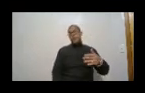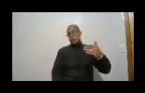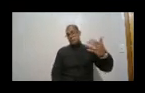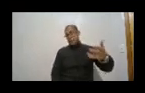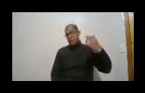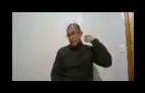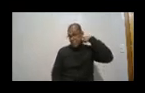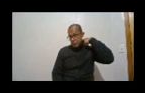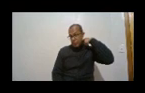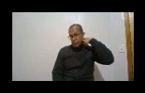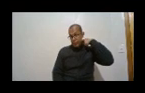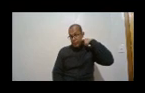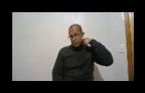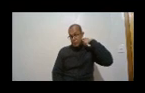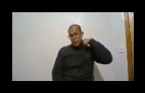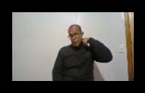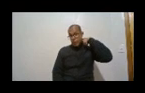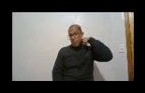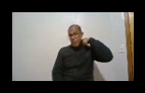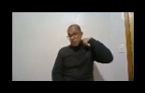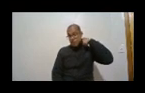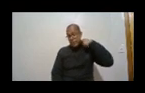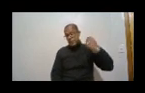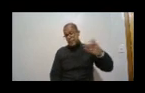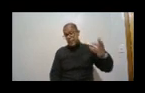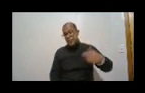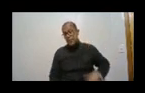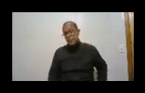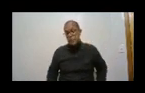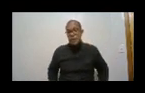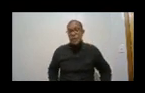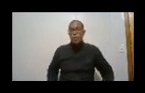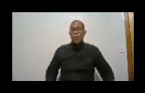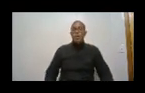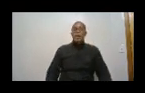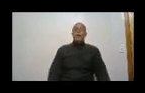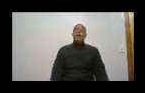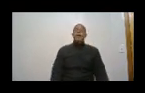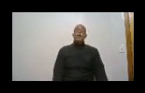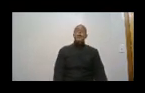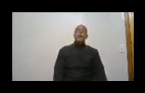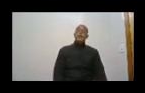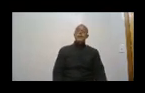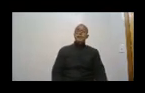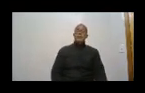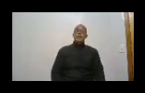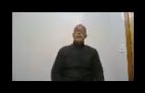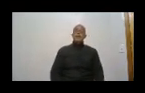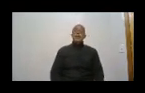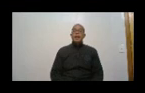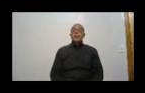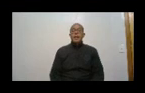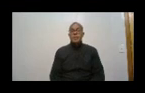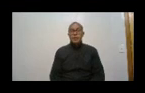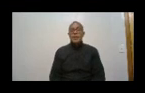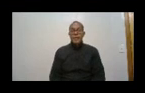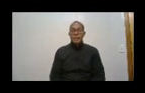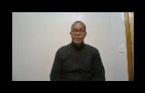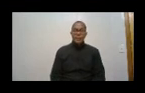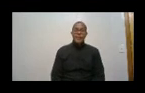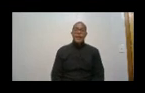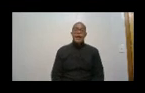a célula produz uma atividade. O que é que eu faço? Eu aumento aquela atividade, eu atuo como um agonista, imitando